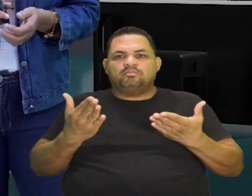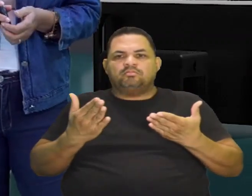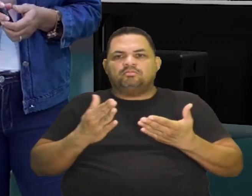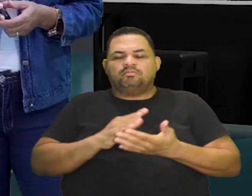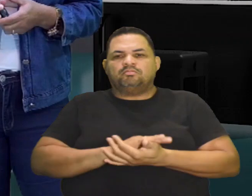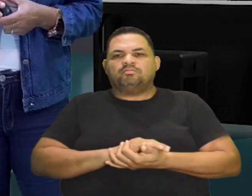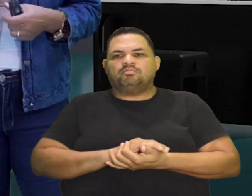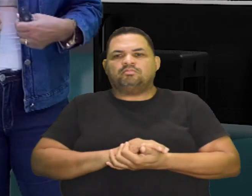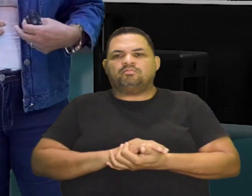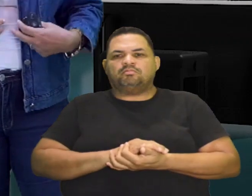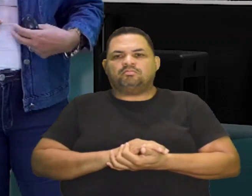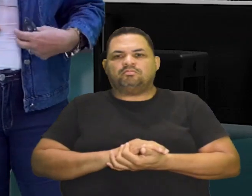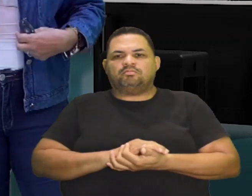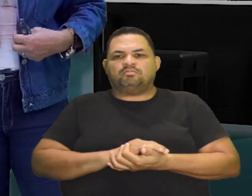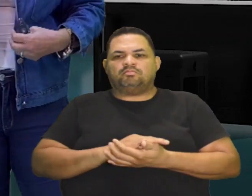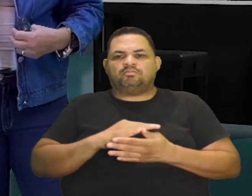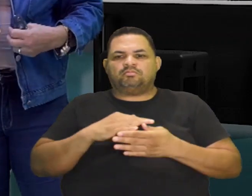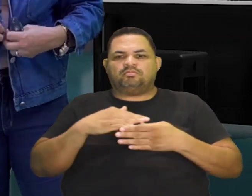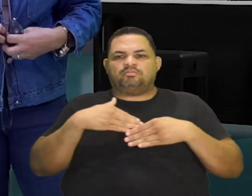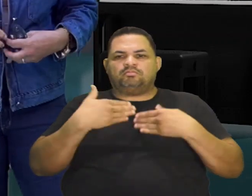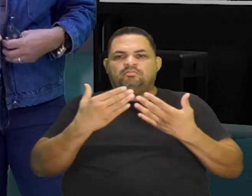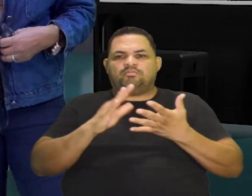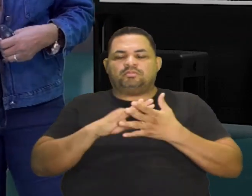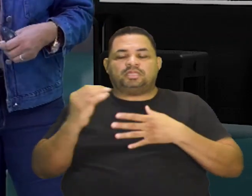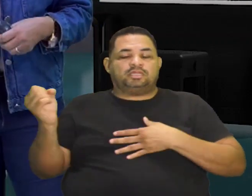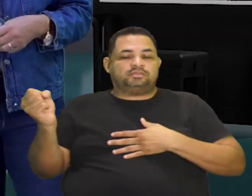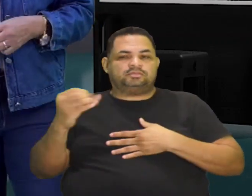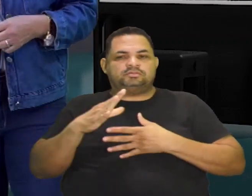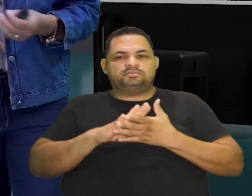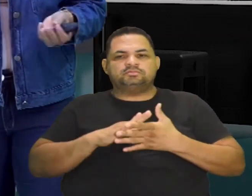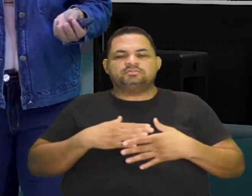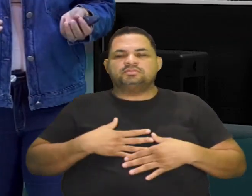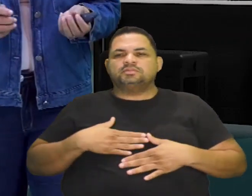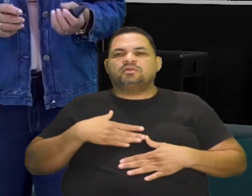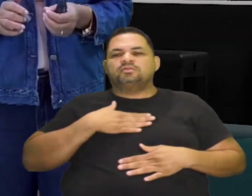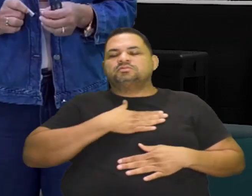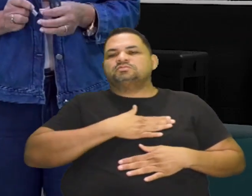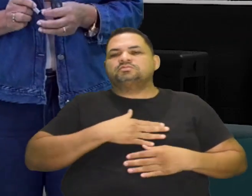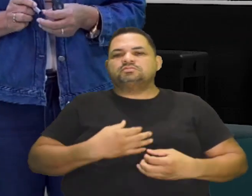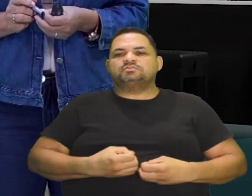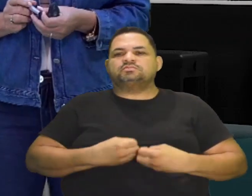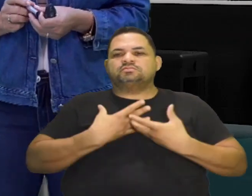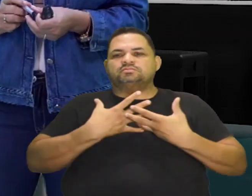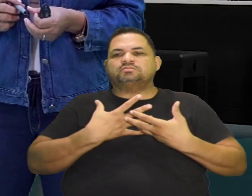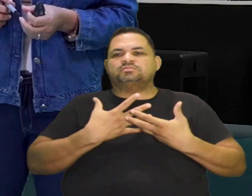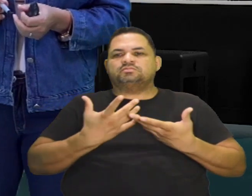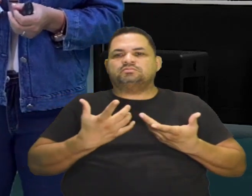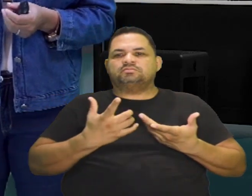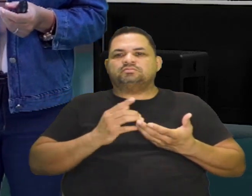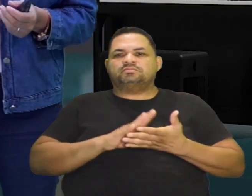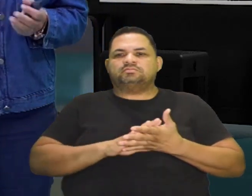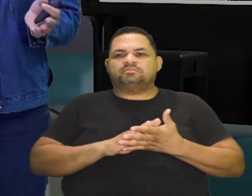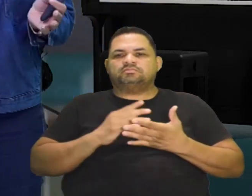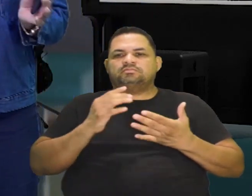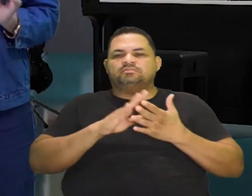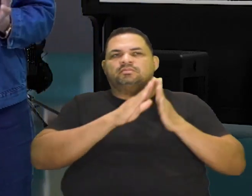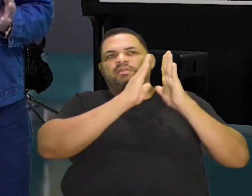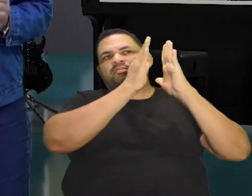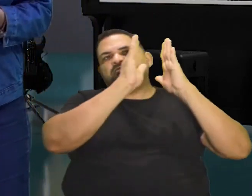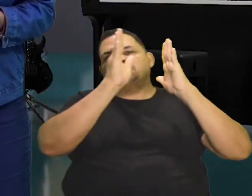poema, quando era jovem como vocês, adorava poema. A gente não tinha muito recurso, né? A biblioteca na